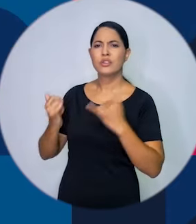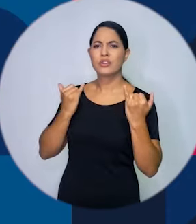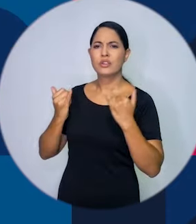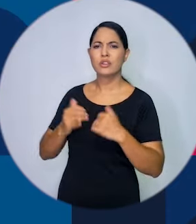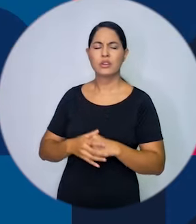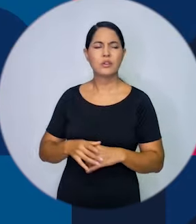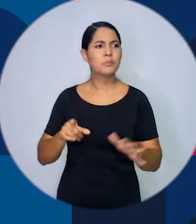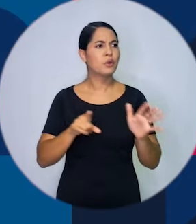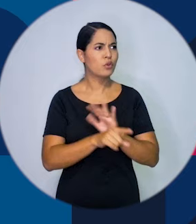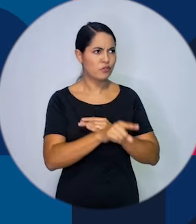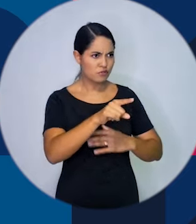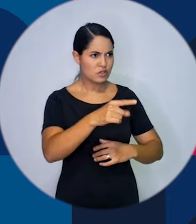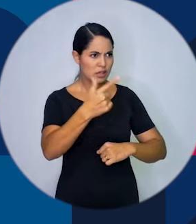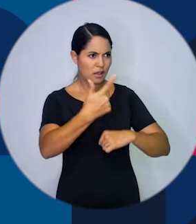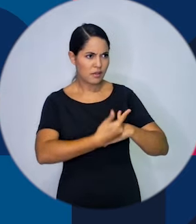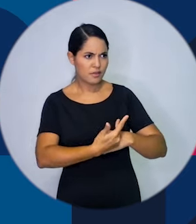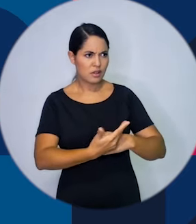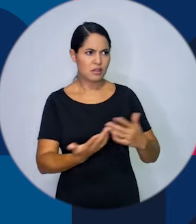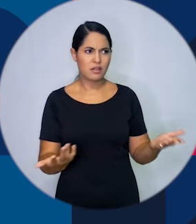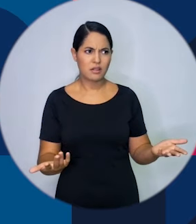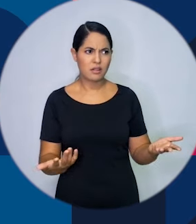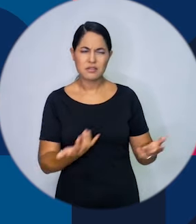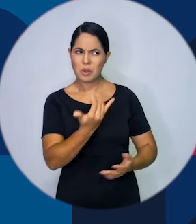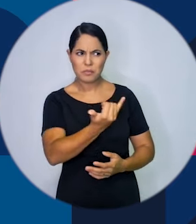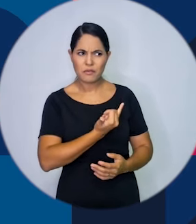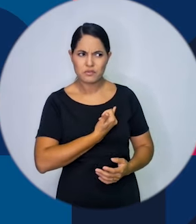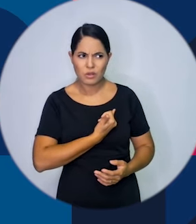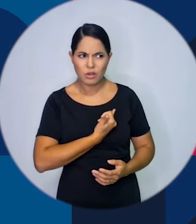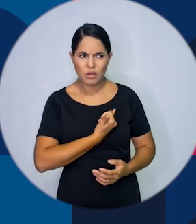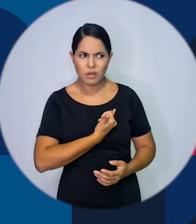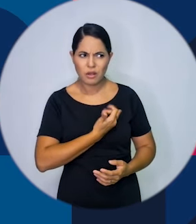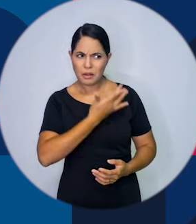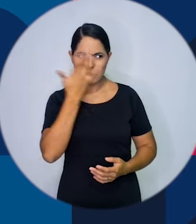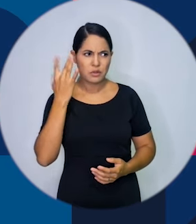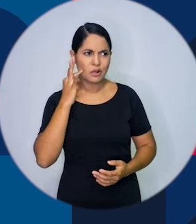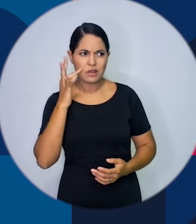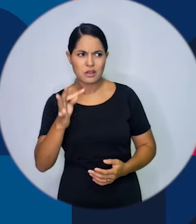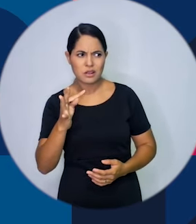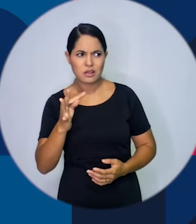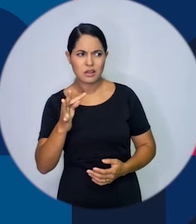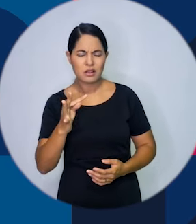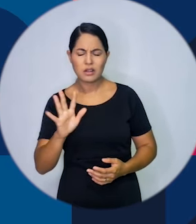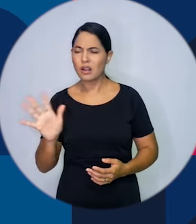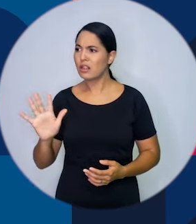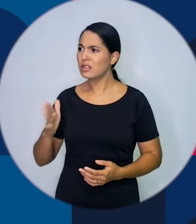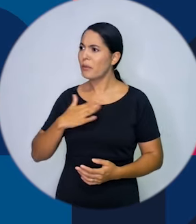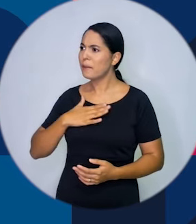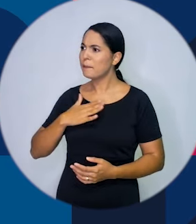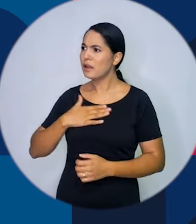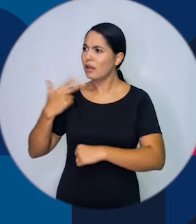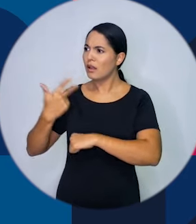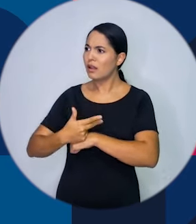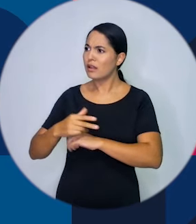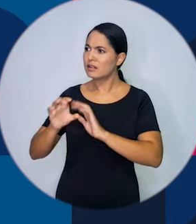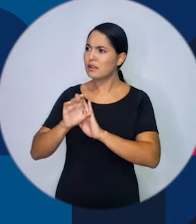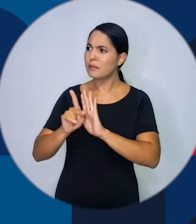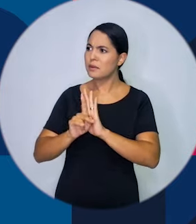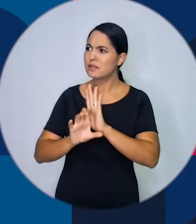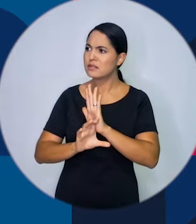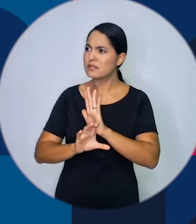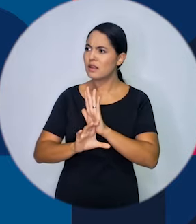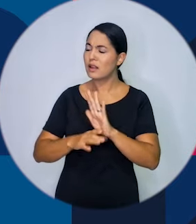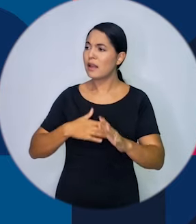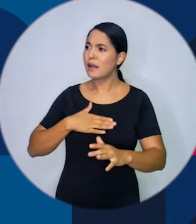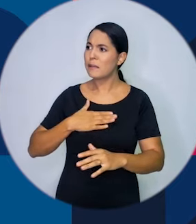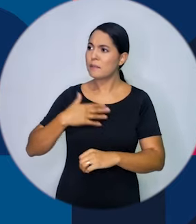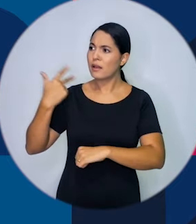Você tá gravando, doutor? Tô. Mas o senhor não avisou nem pra testemunha, nem pra ninguém. Não, mas a gravação é minha, excelência. 367